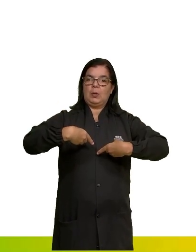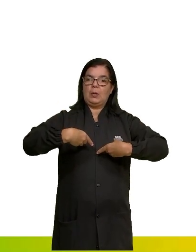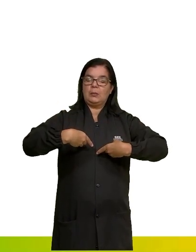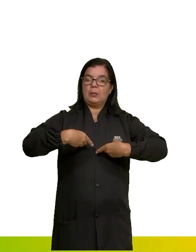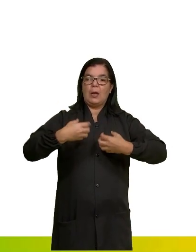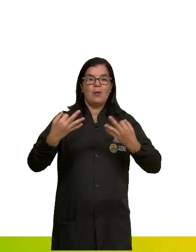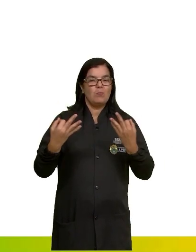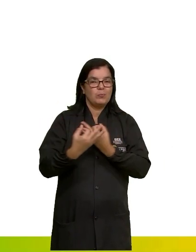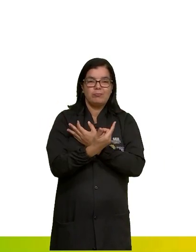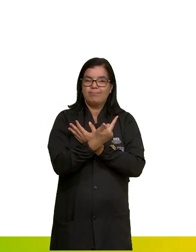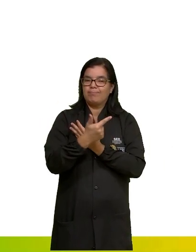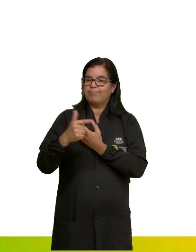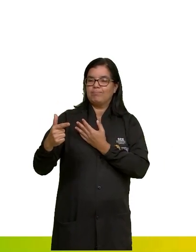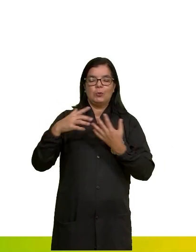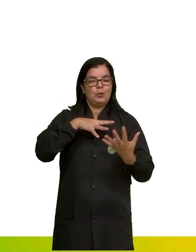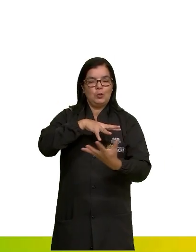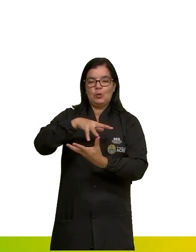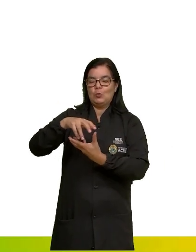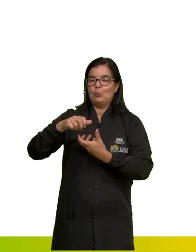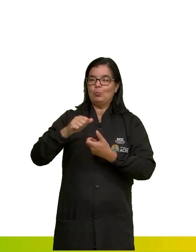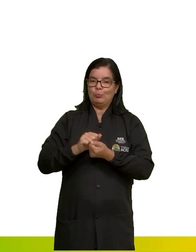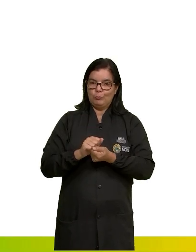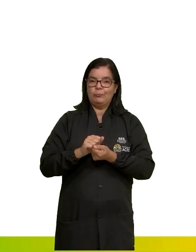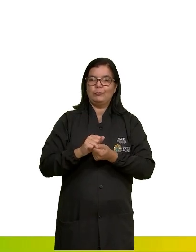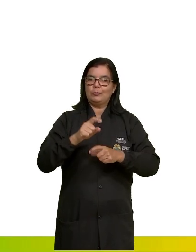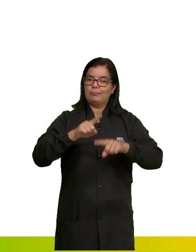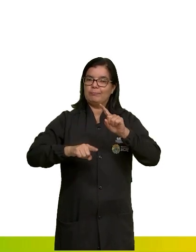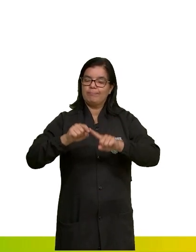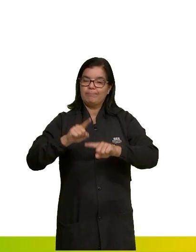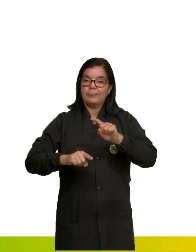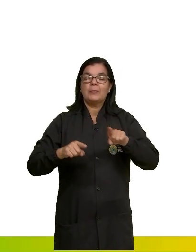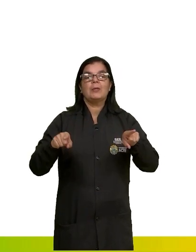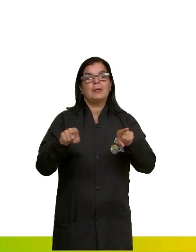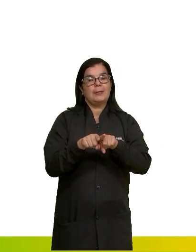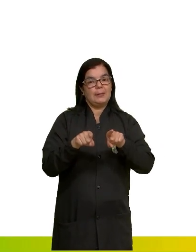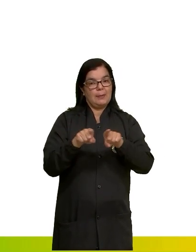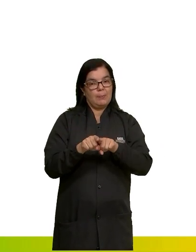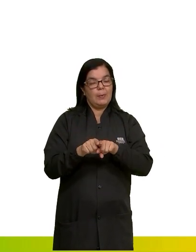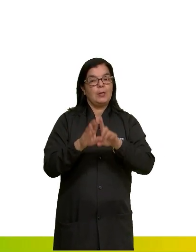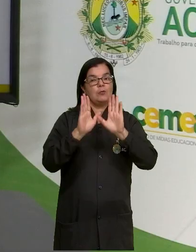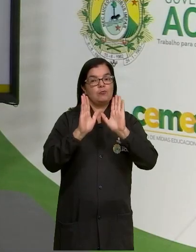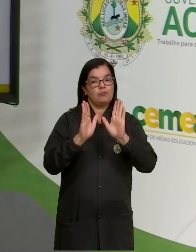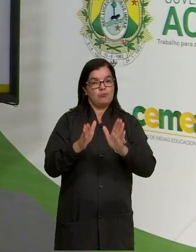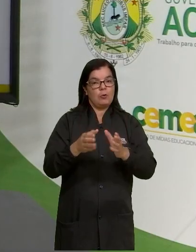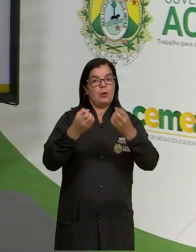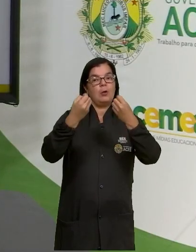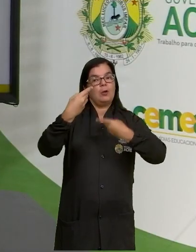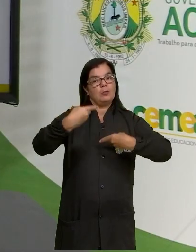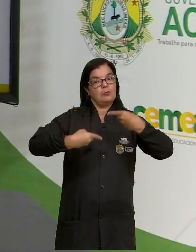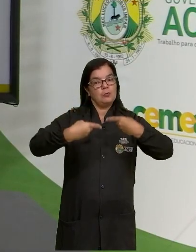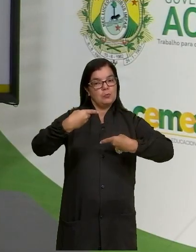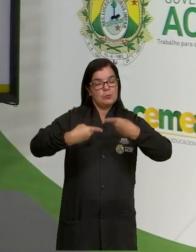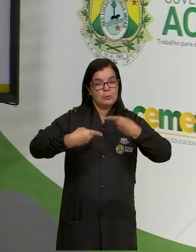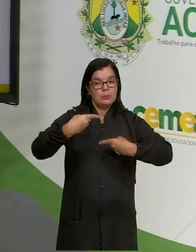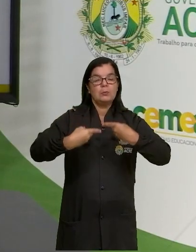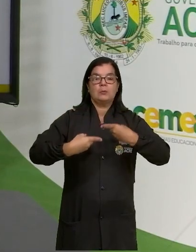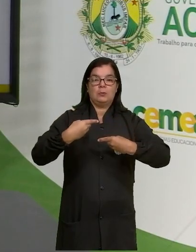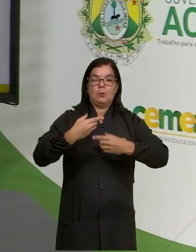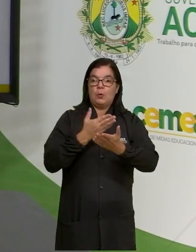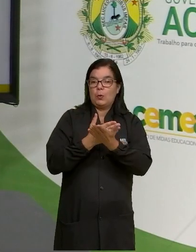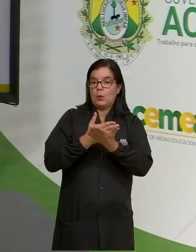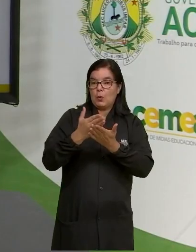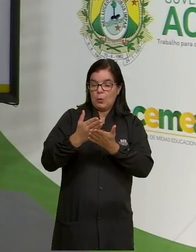à imperfeição do mundo material. Que, inclusive, esse assunto já foi discutido no